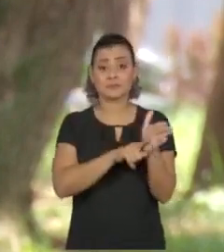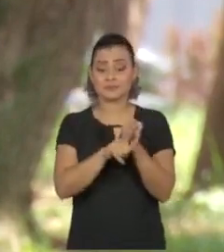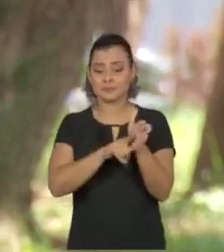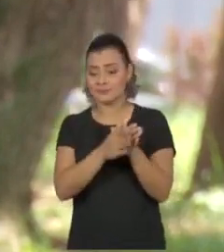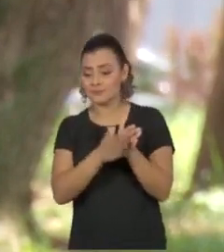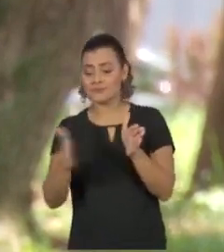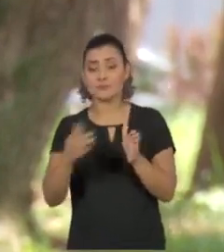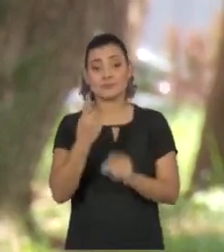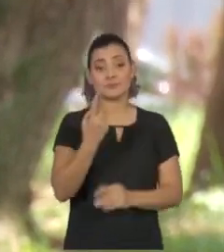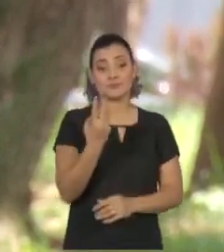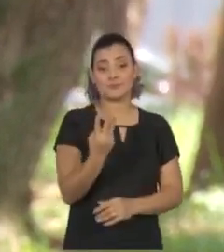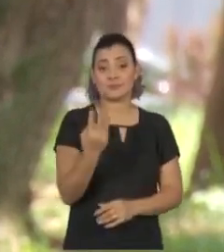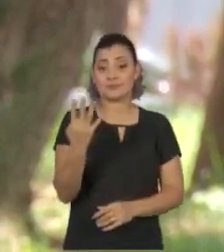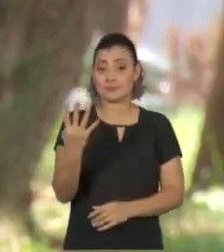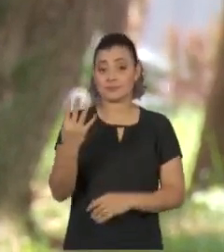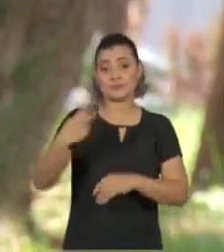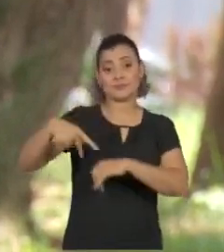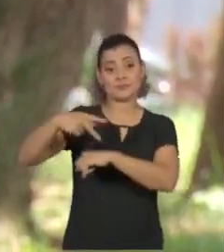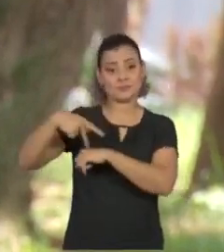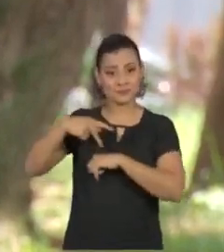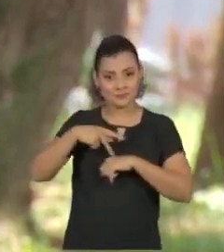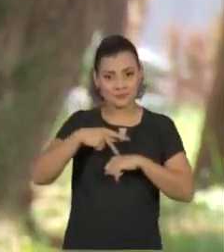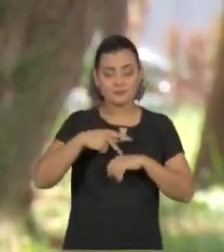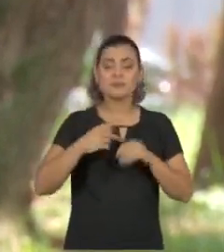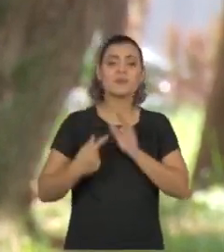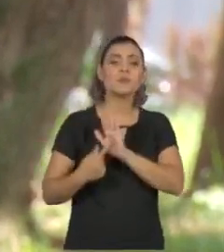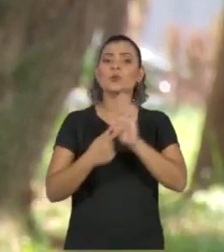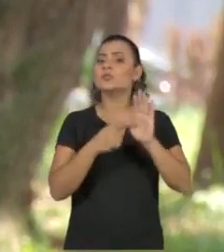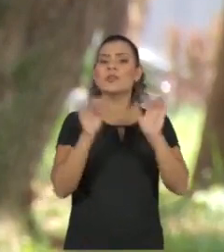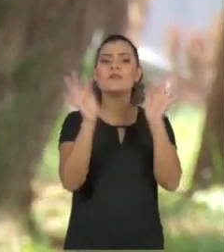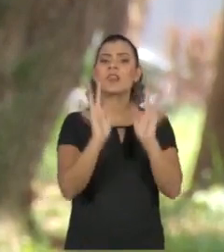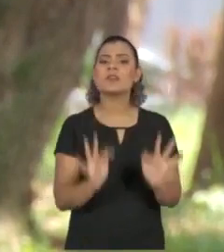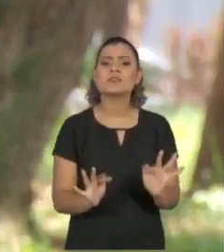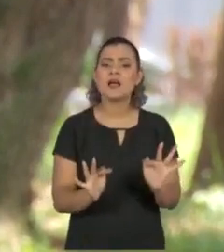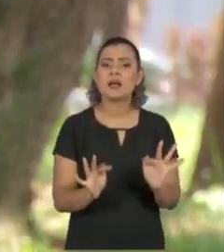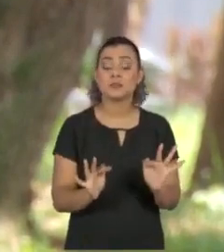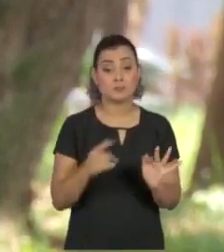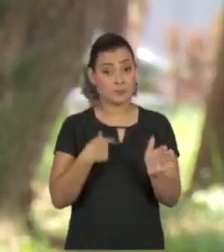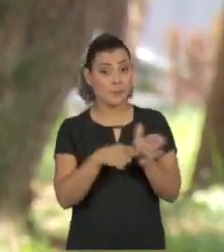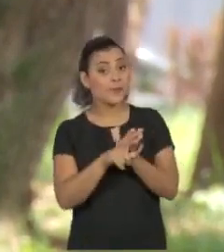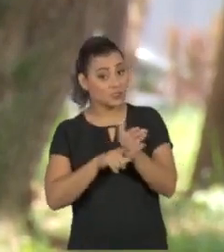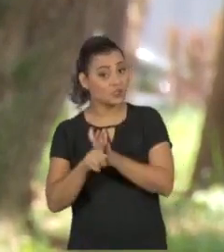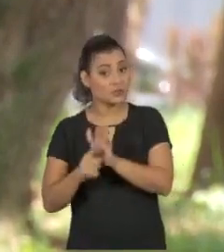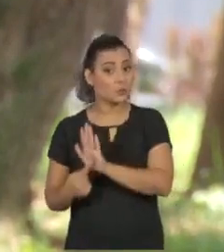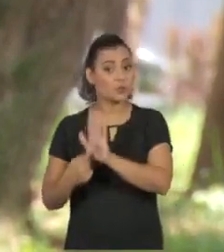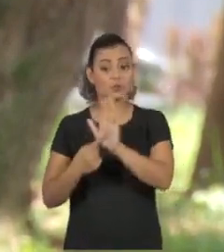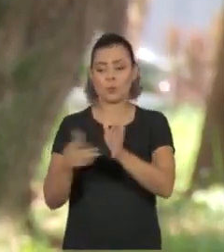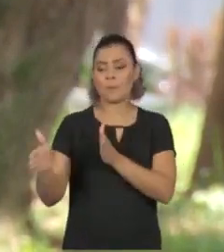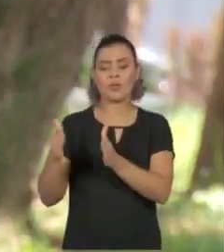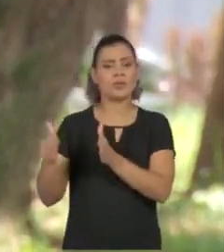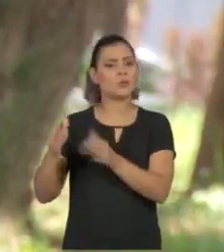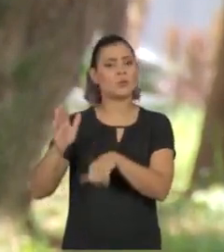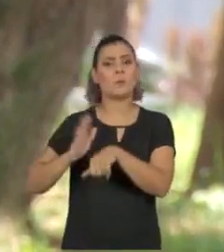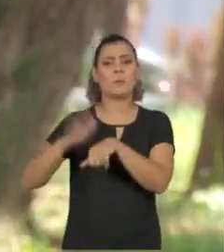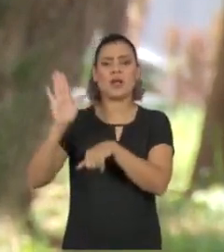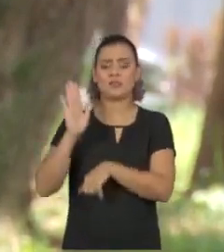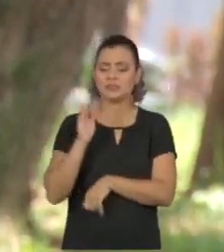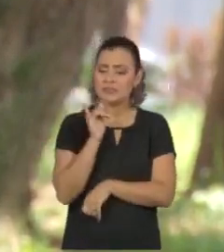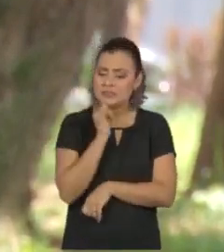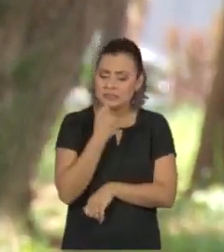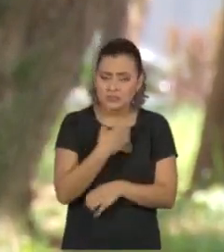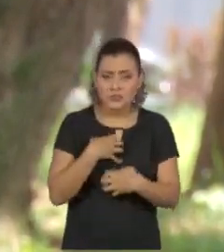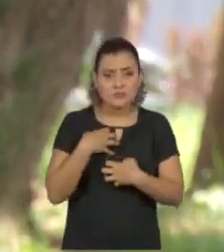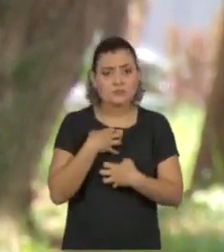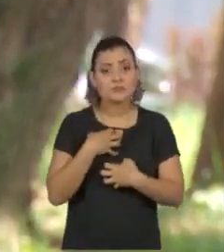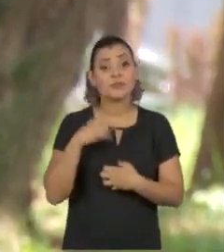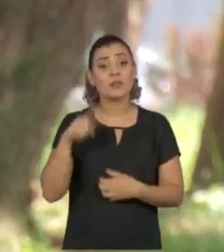em 134 países que mediu a curva da felicidade. Segundo o estudo, os momentos mais infelizes da vida se